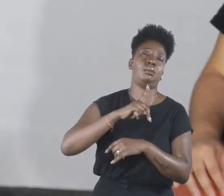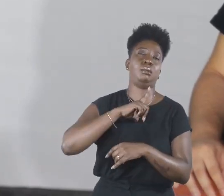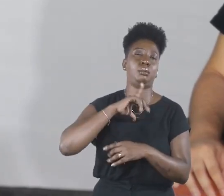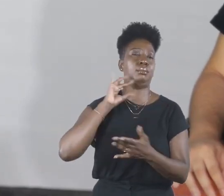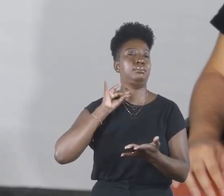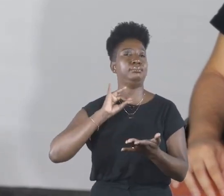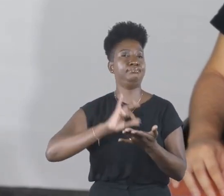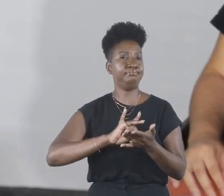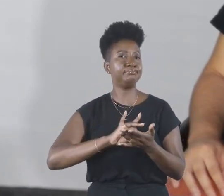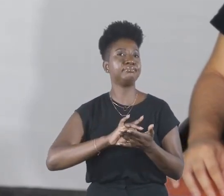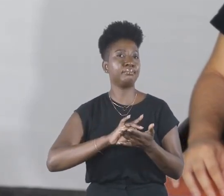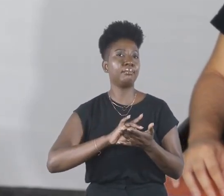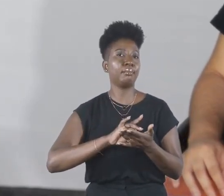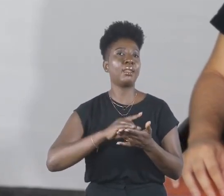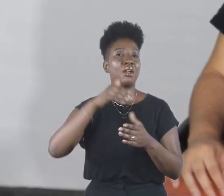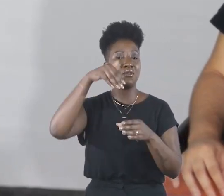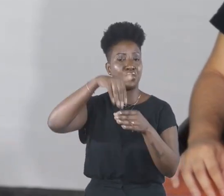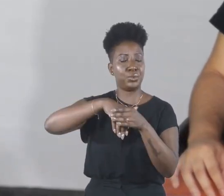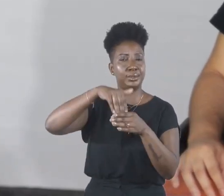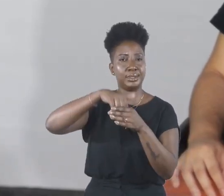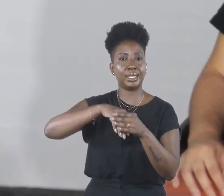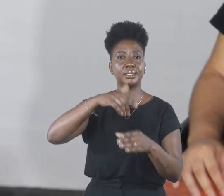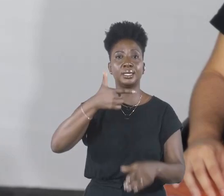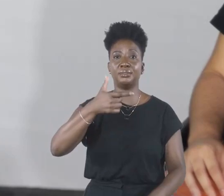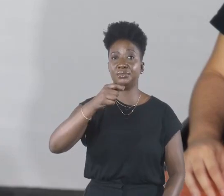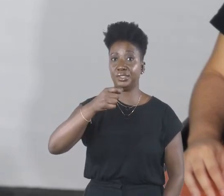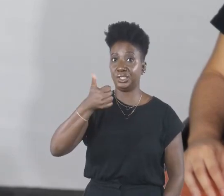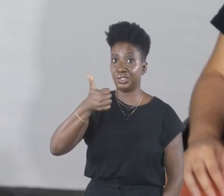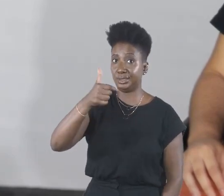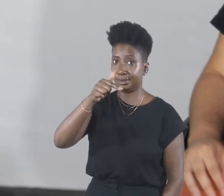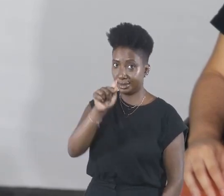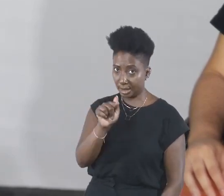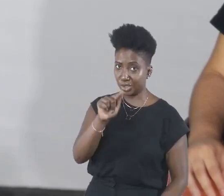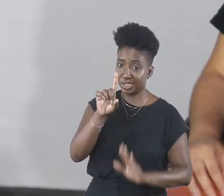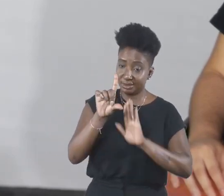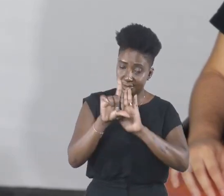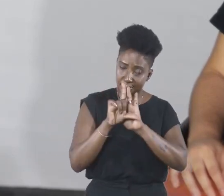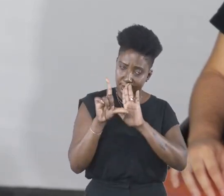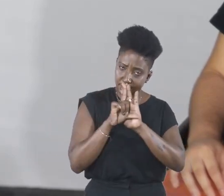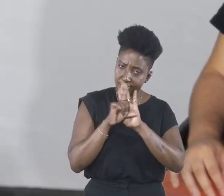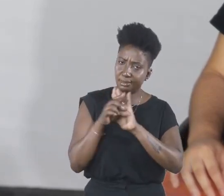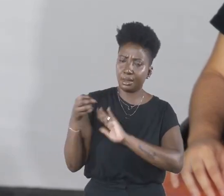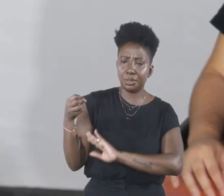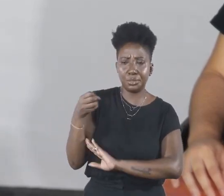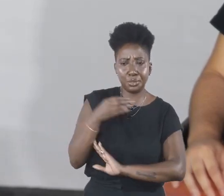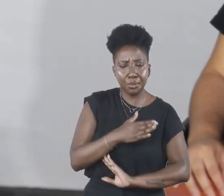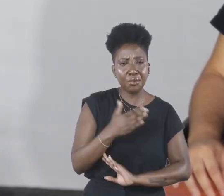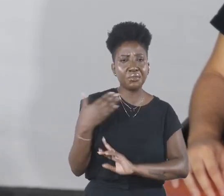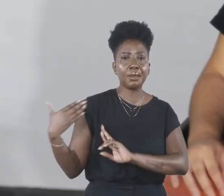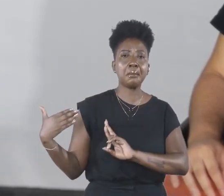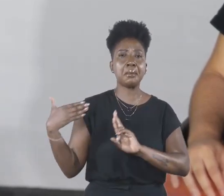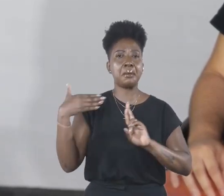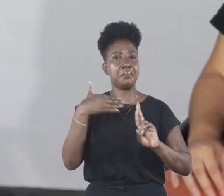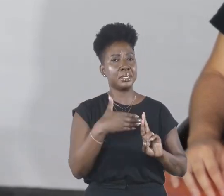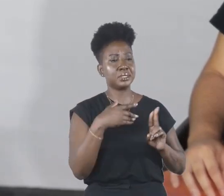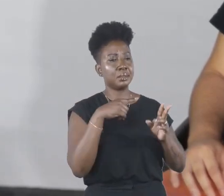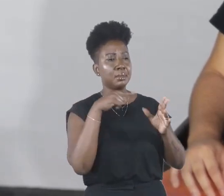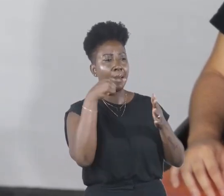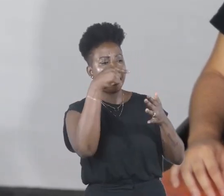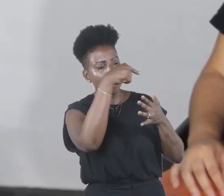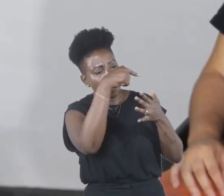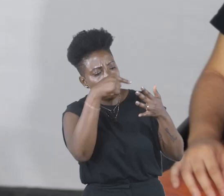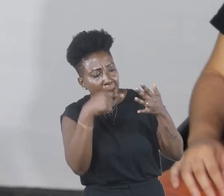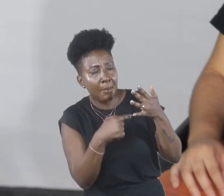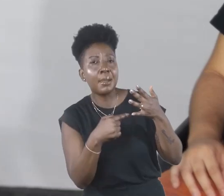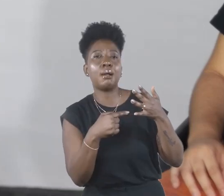nova lei da migração. Essa lei foi votada em 2017, é uma lei super atualizada, super bem, representa as